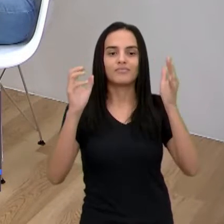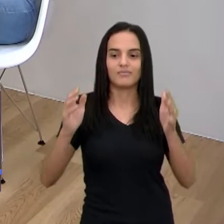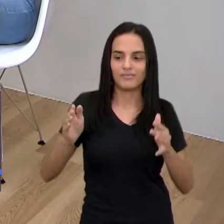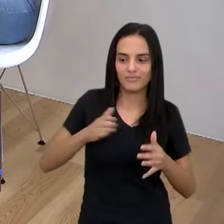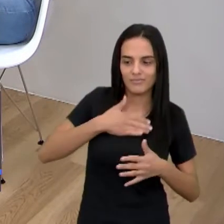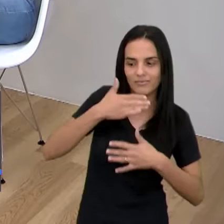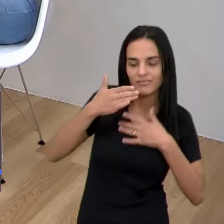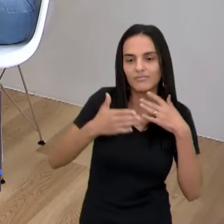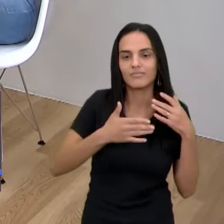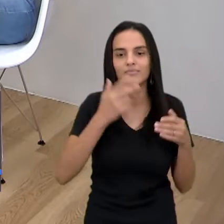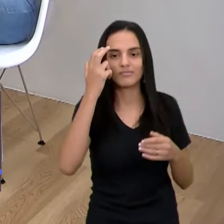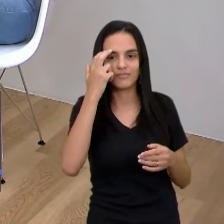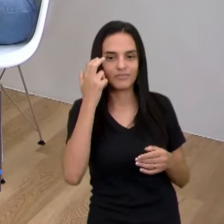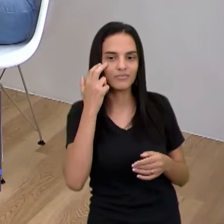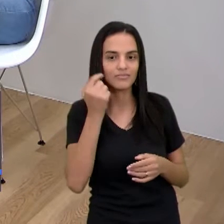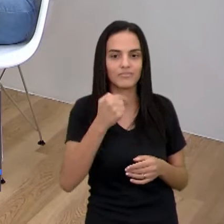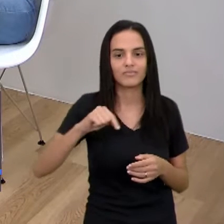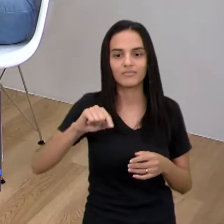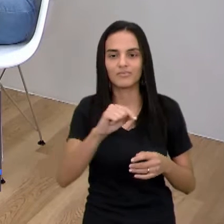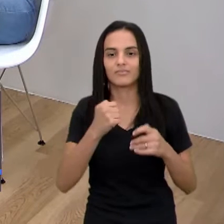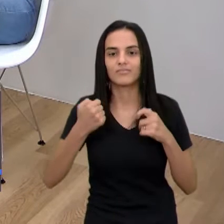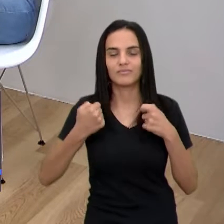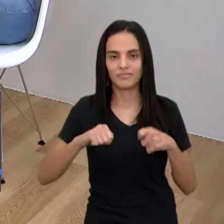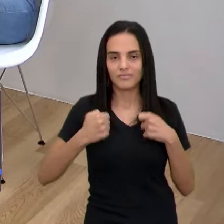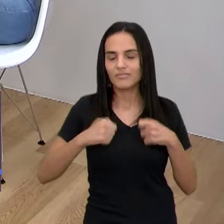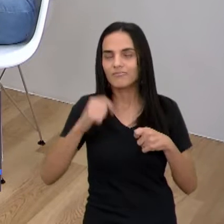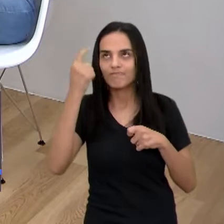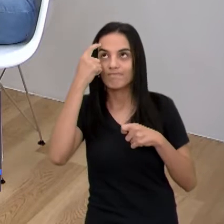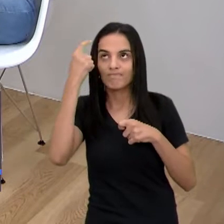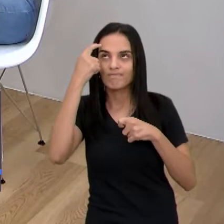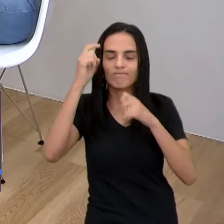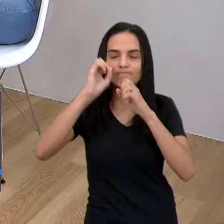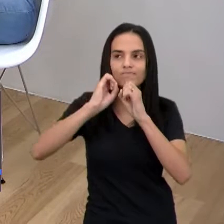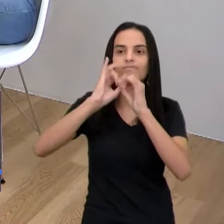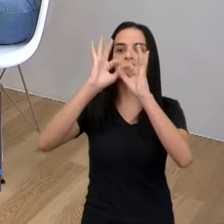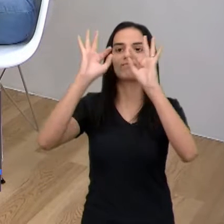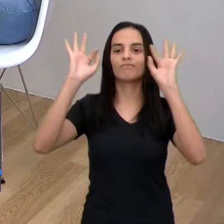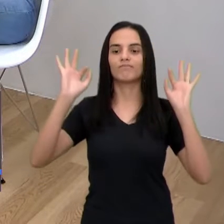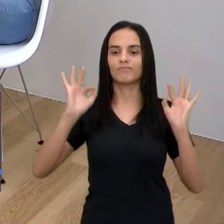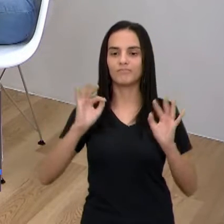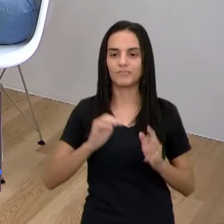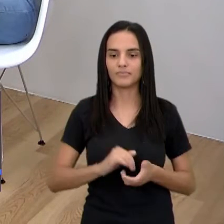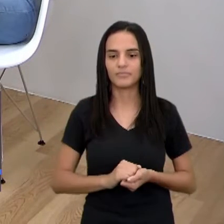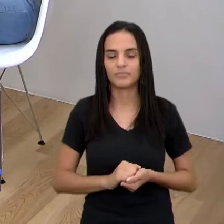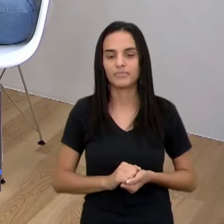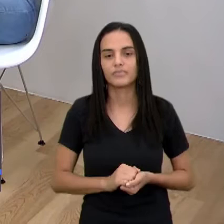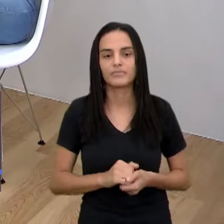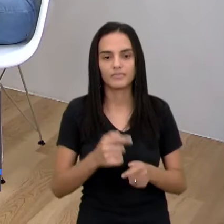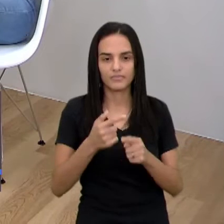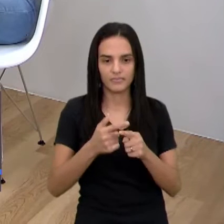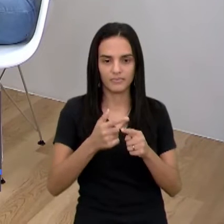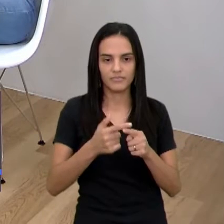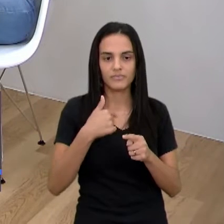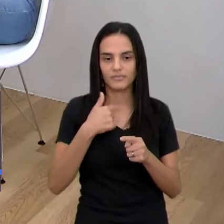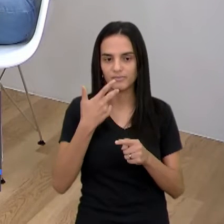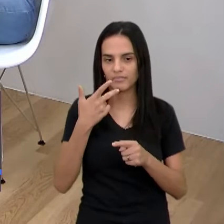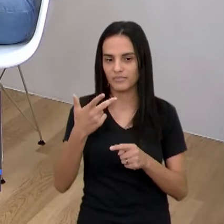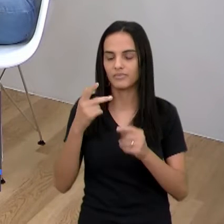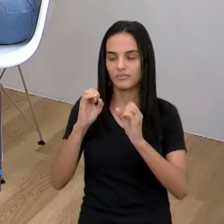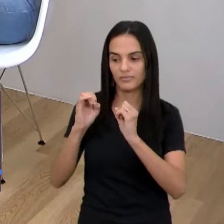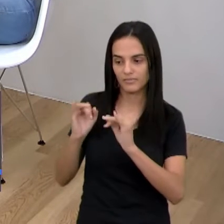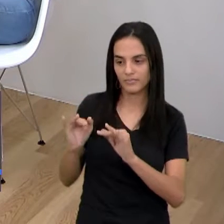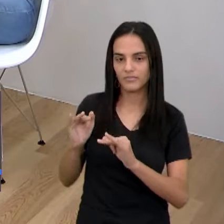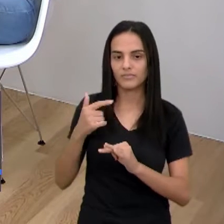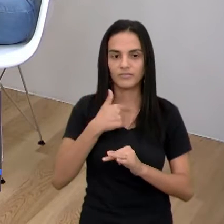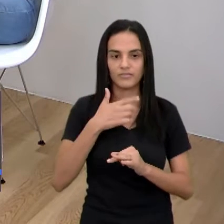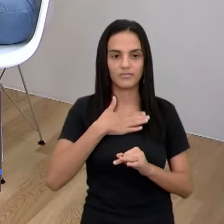culturas, né? É isso que a gente precisa, então, ter a mente aberta para isso. É, né? Porque eu estava comentando contigo que quando